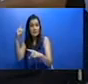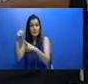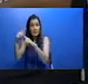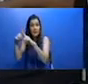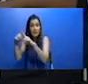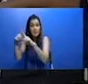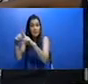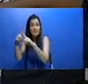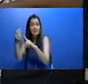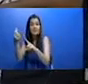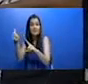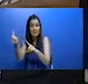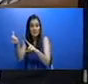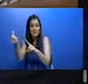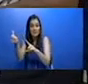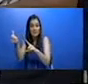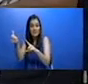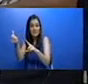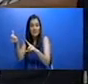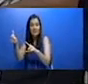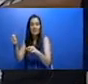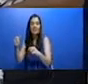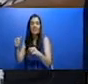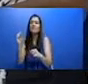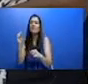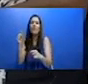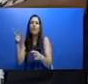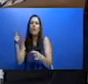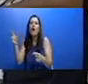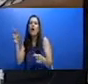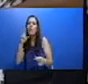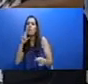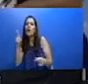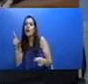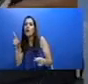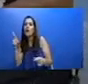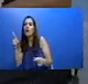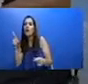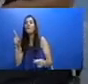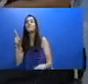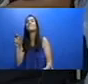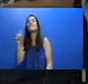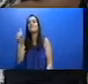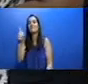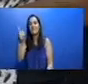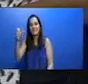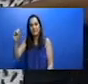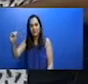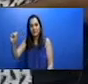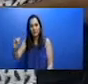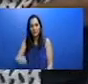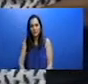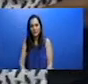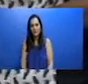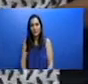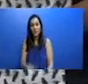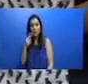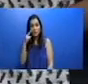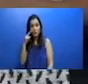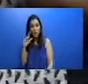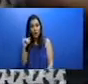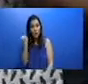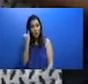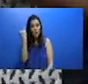e cada embalagem vem 6 potinhos. 3 vezes 6 igual a 18. Viu como é